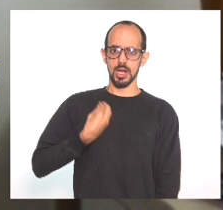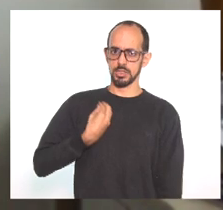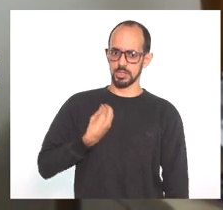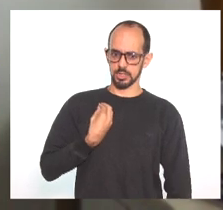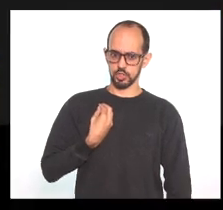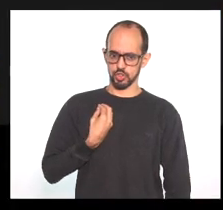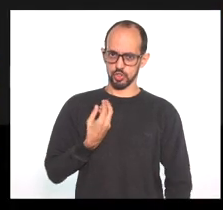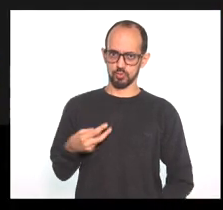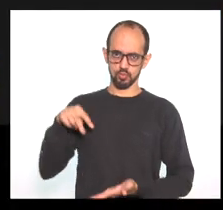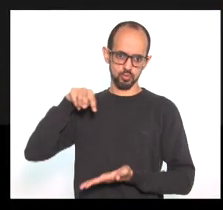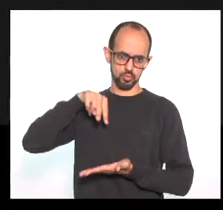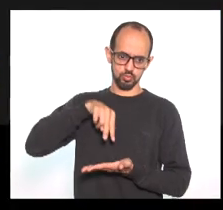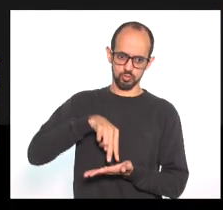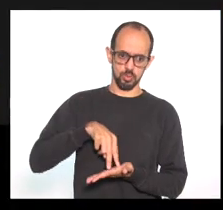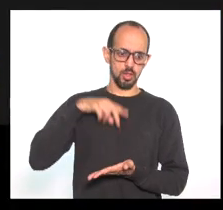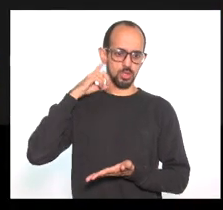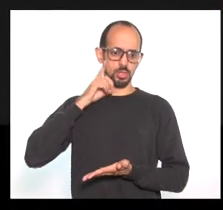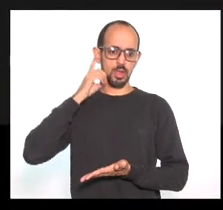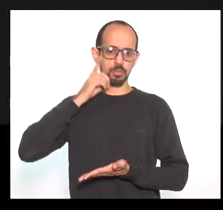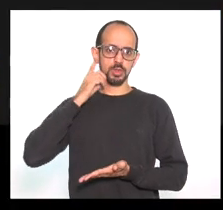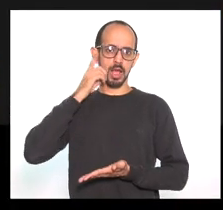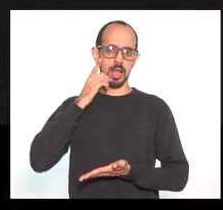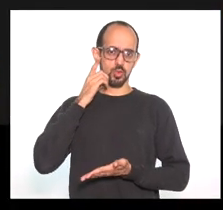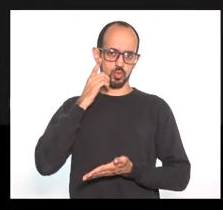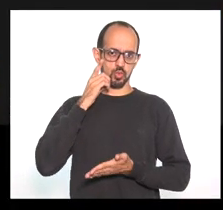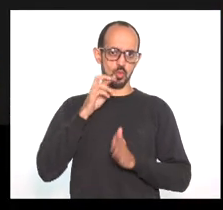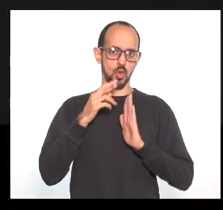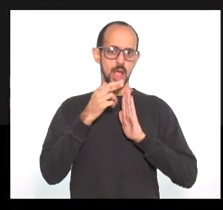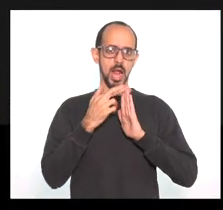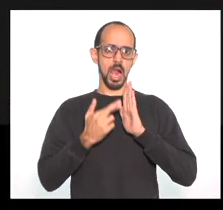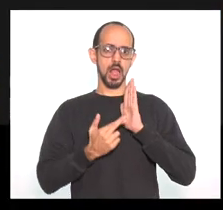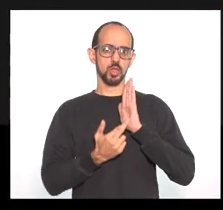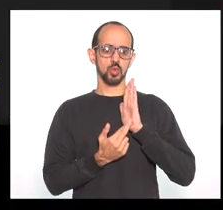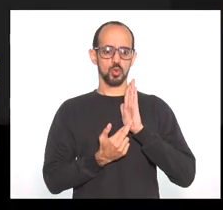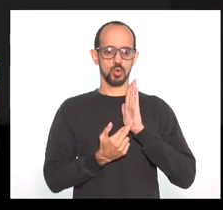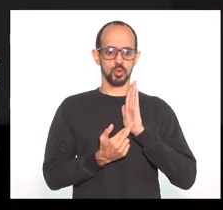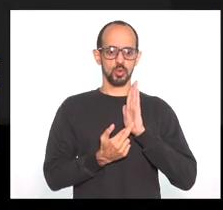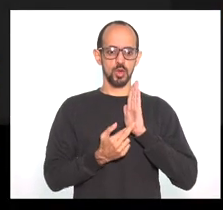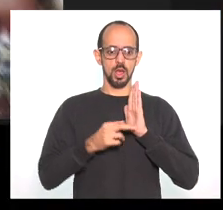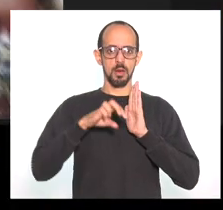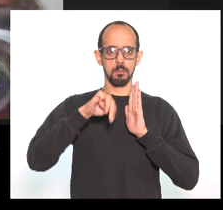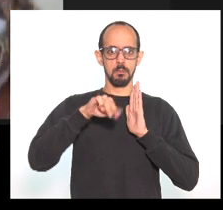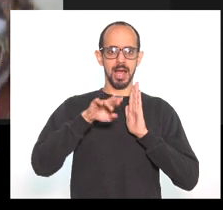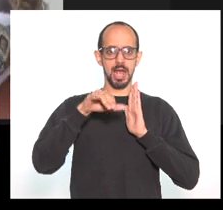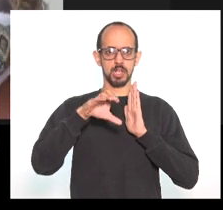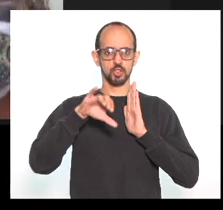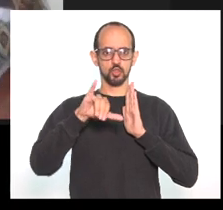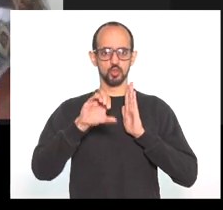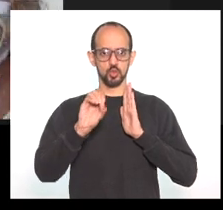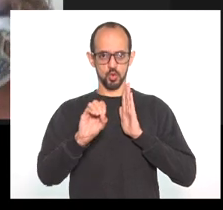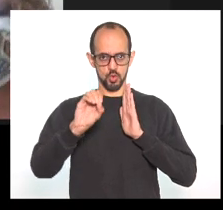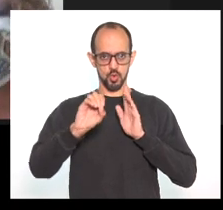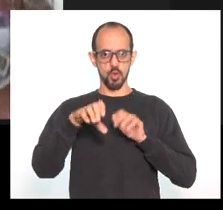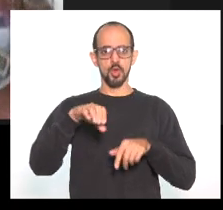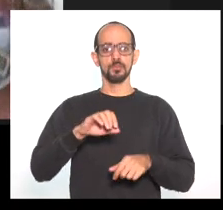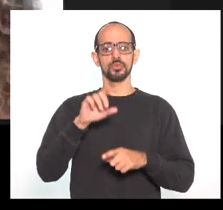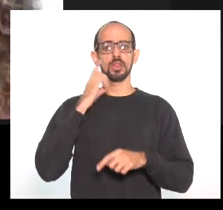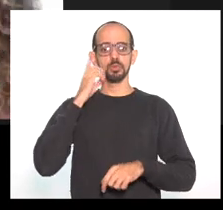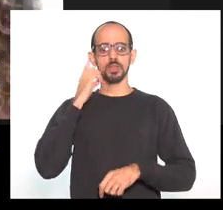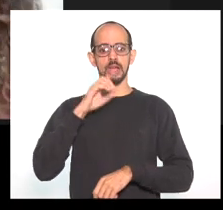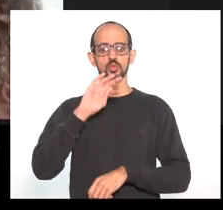o nosso deputado relator Márcio Pacheco, deputado Chico